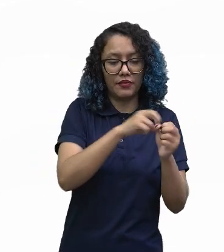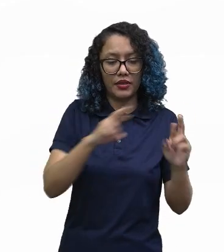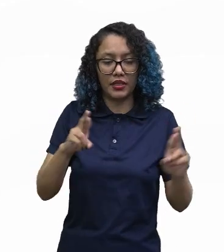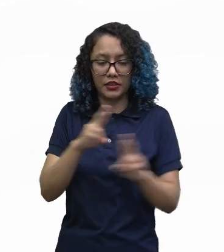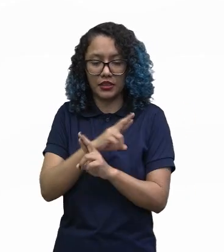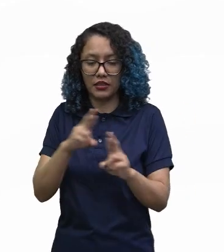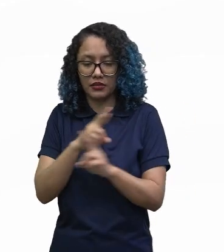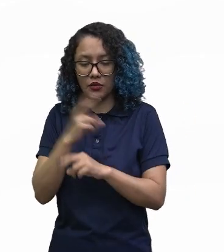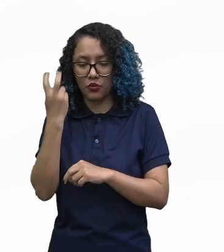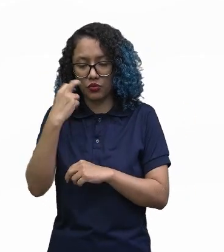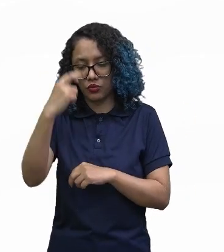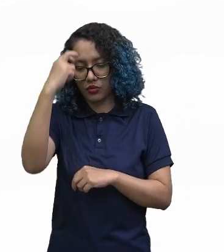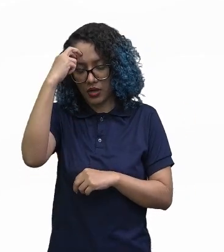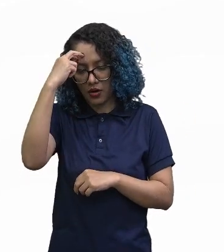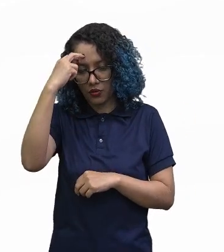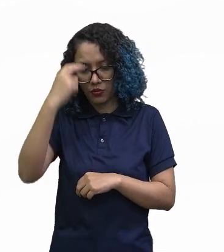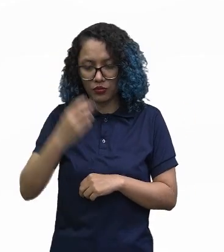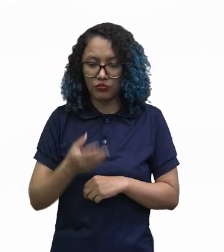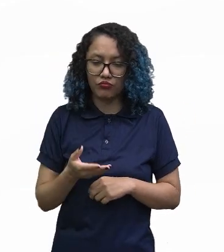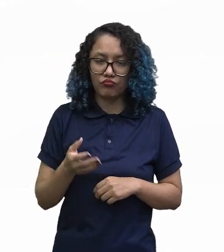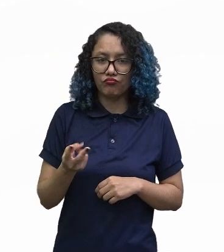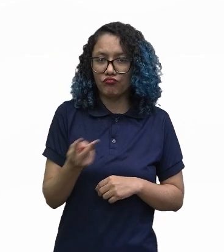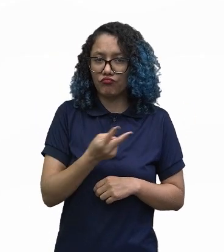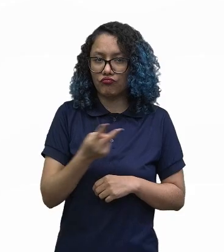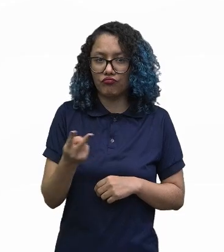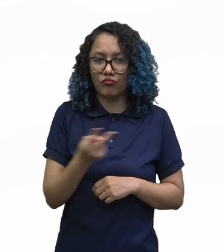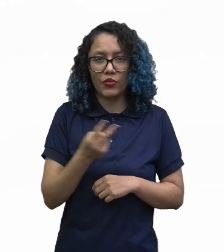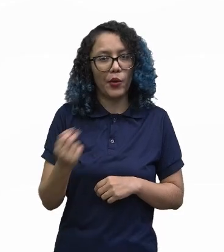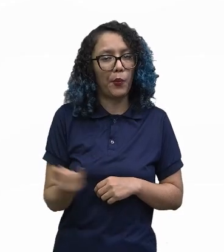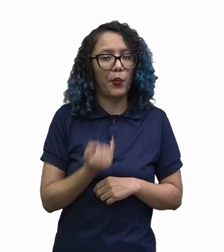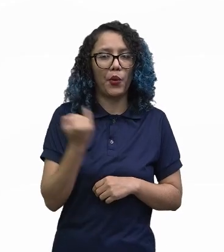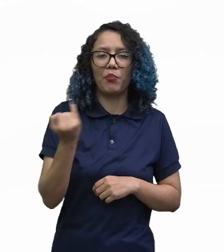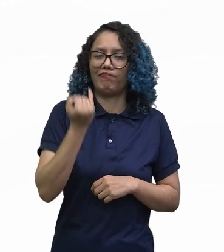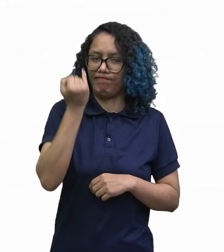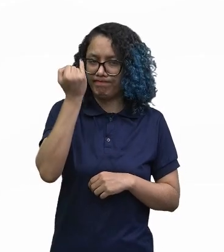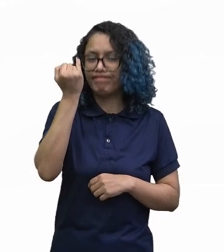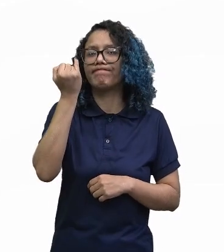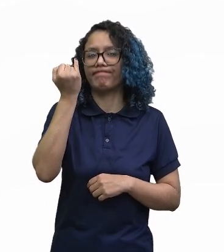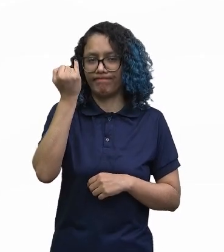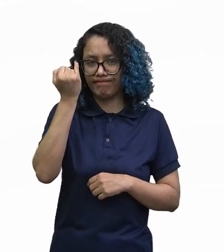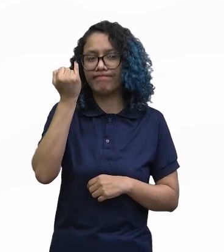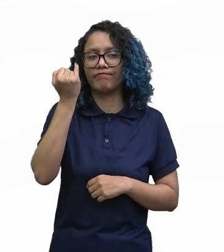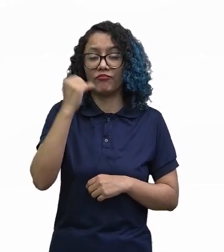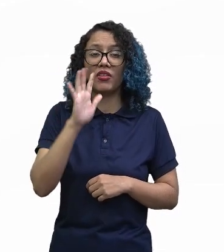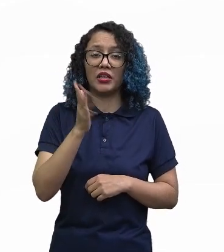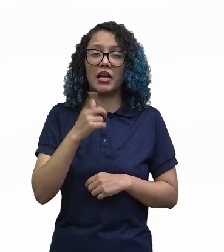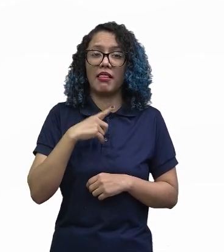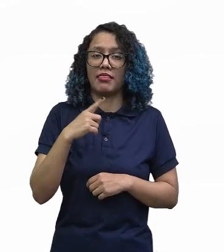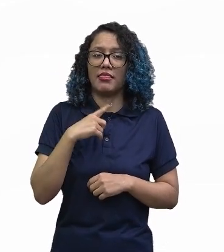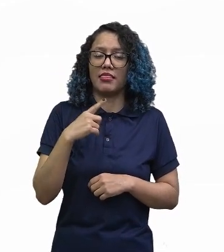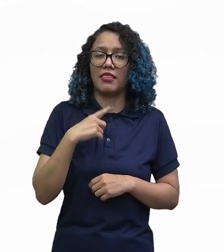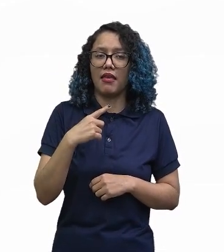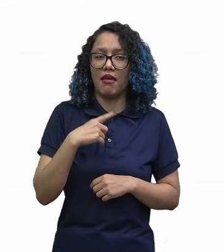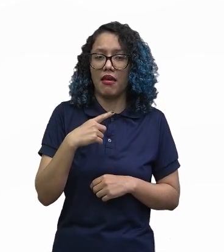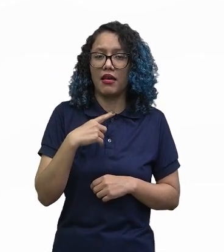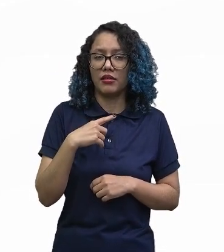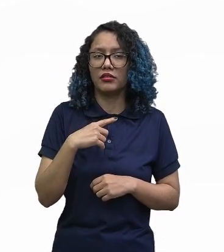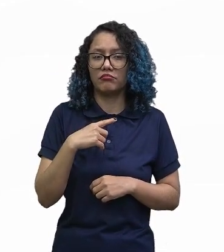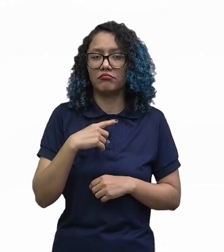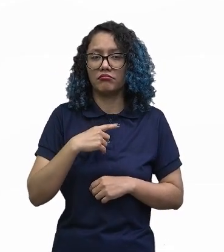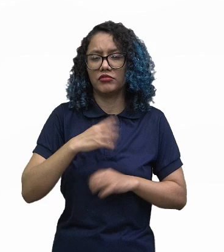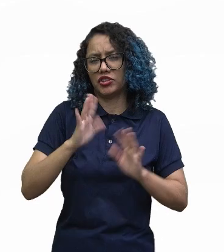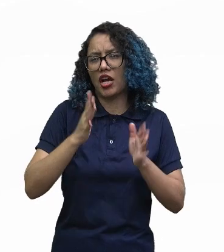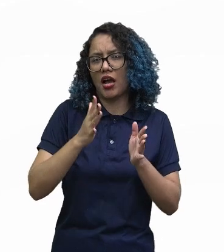relações culturais, né, é um ponto-chave que já é previsto, foi